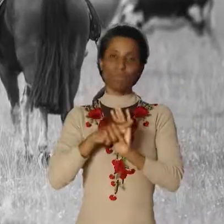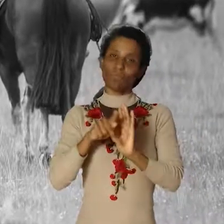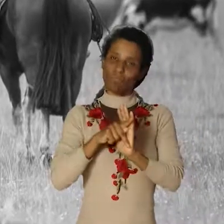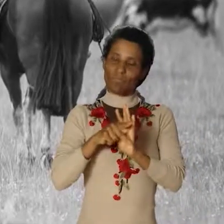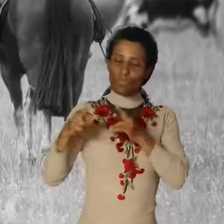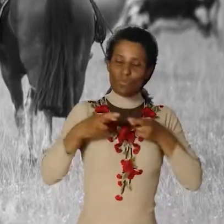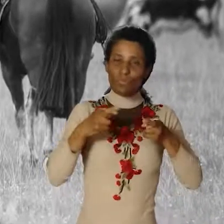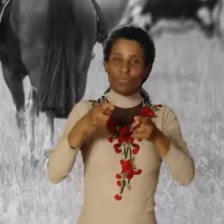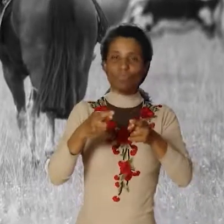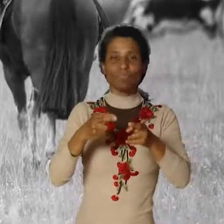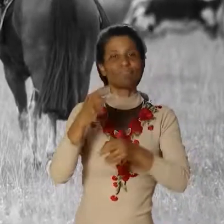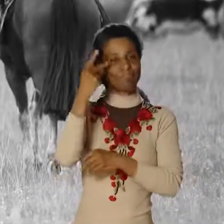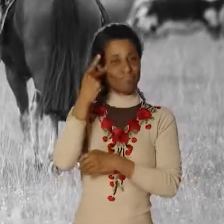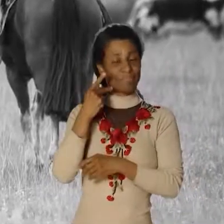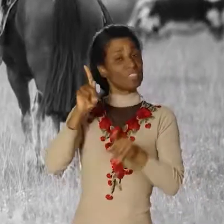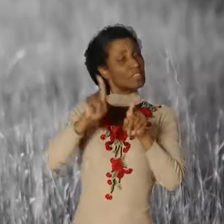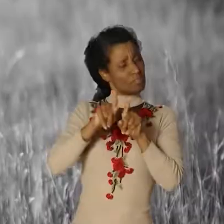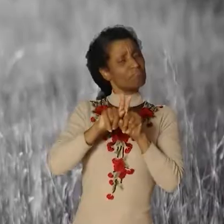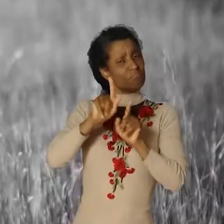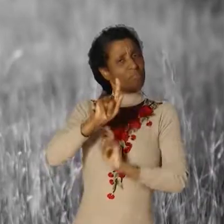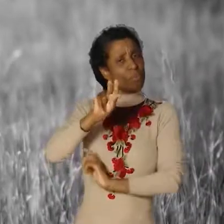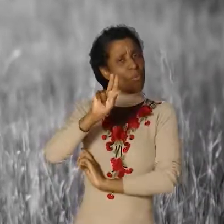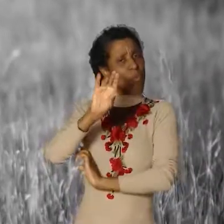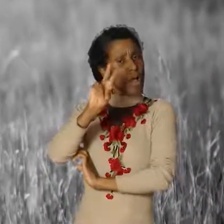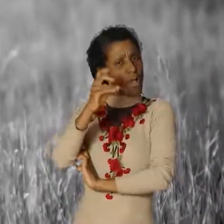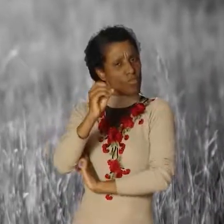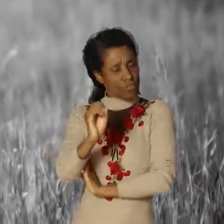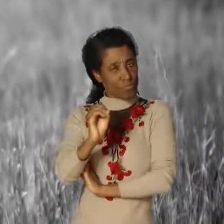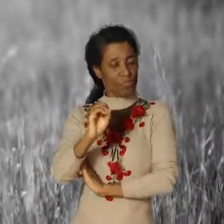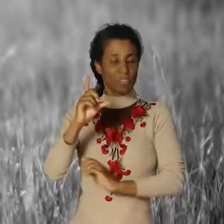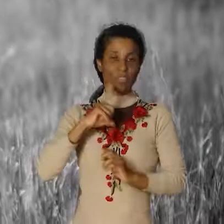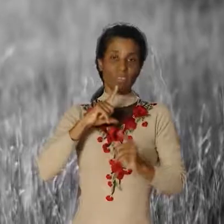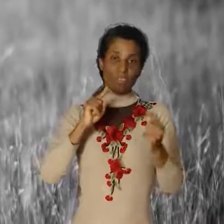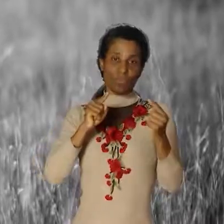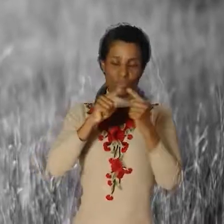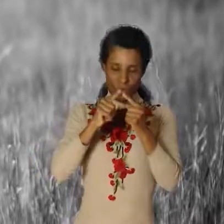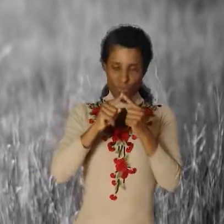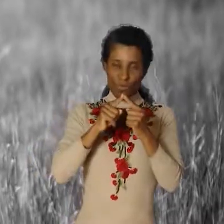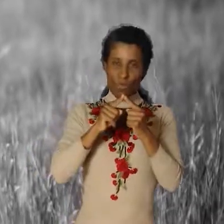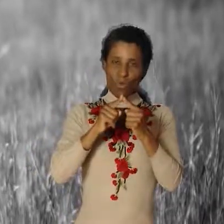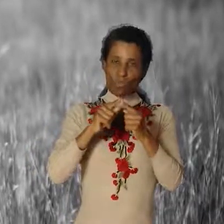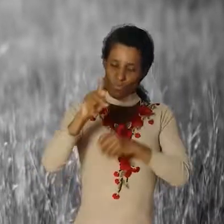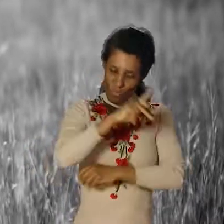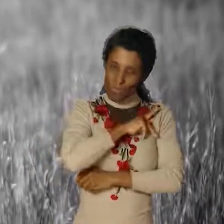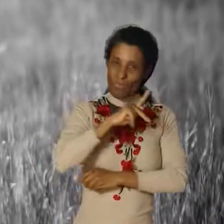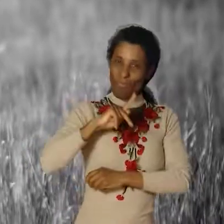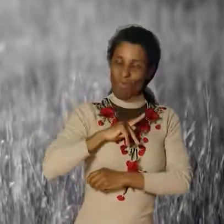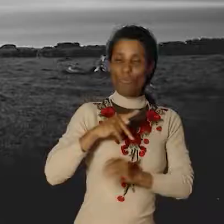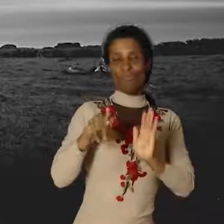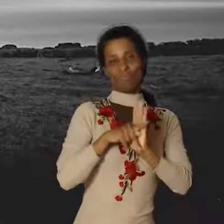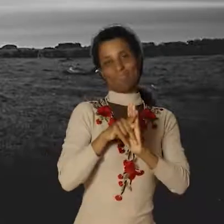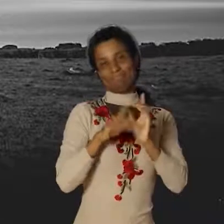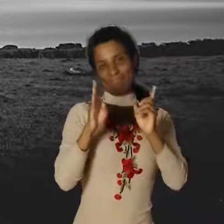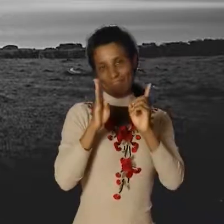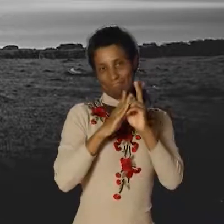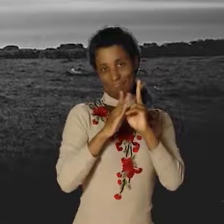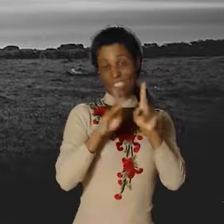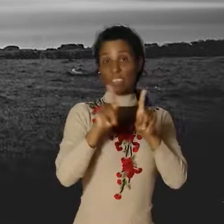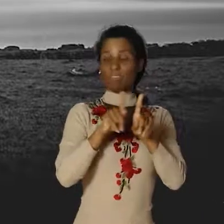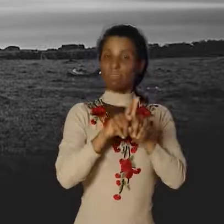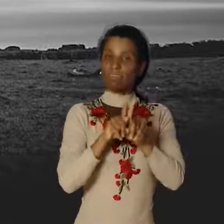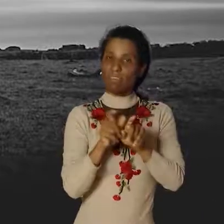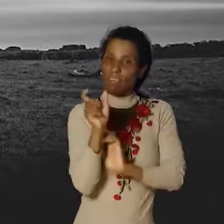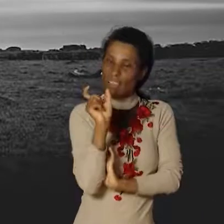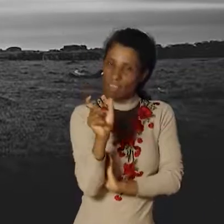como crioulo rural do Rio da Prata. Também guacho, que tem origem na cultura do povo inca, ou ainda